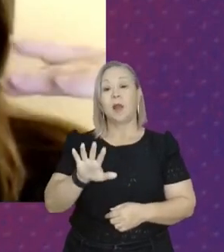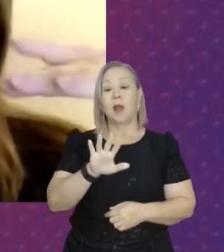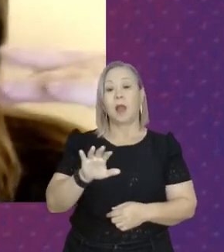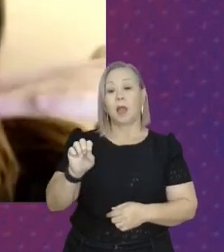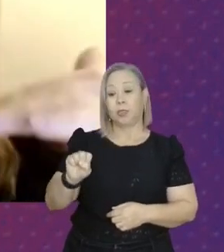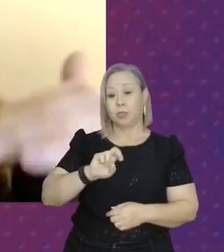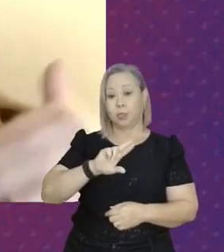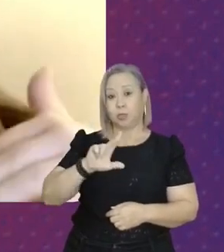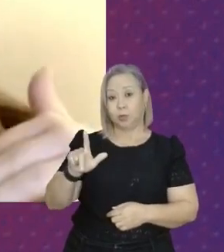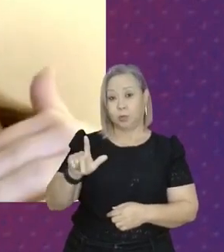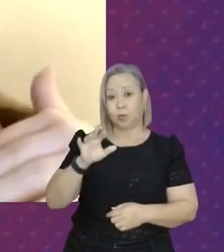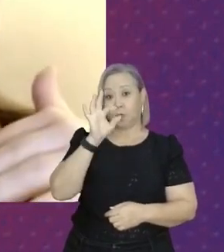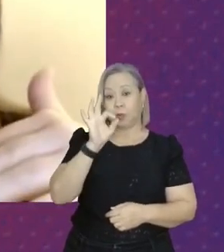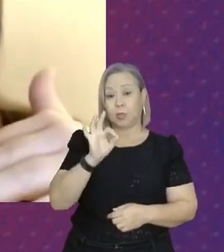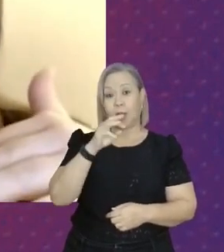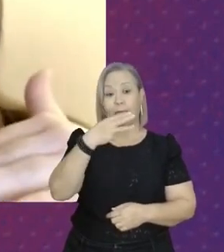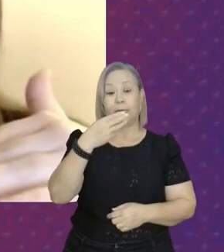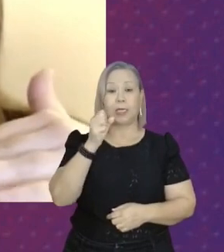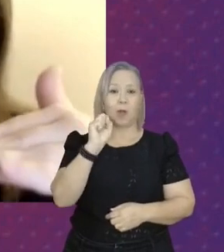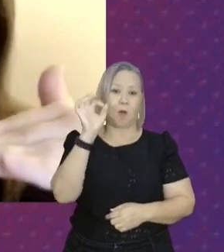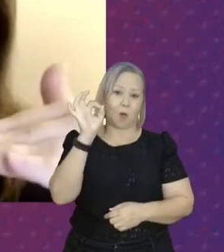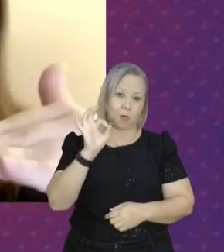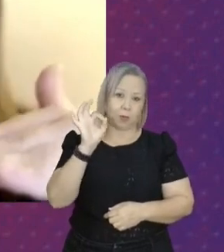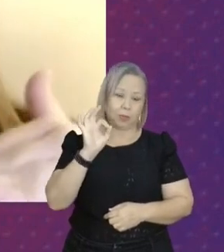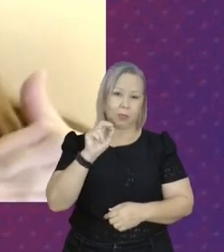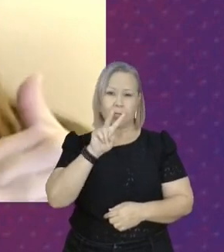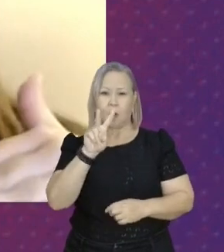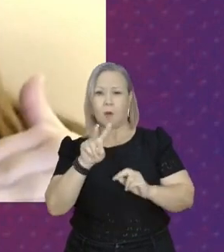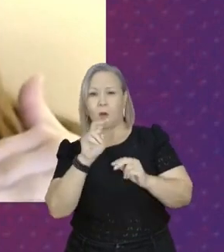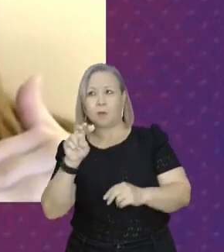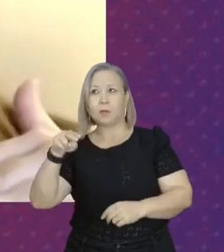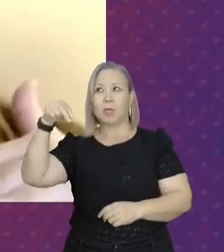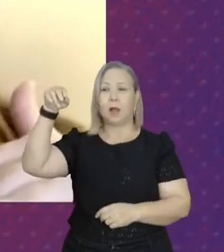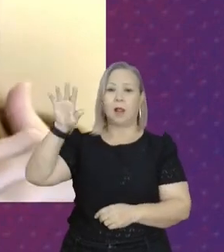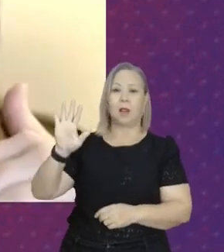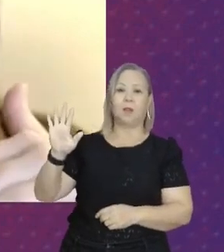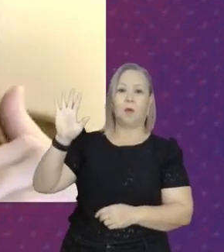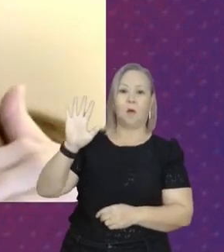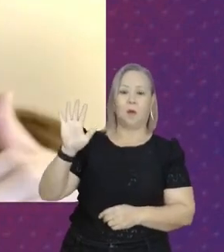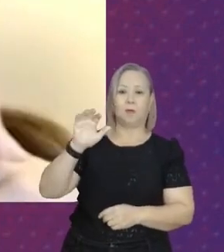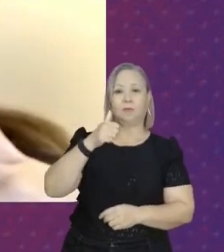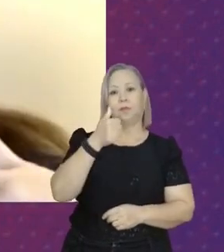esse percentual é 38%. Se a gente olha para a região norte, é